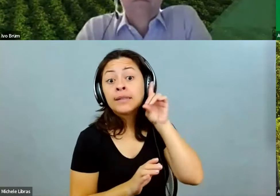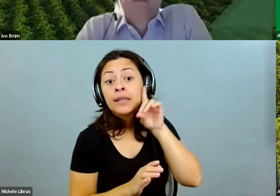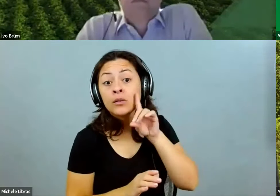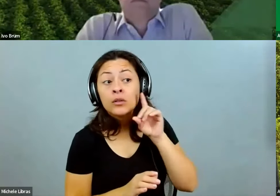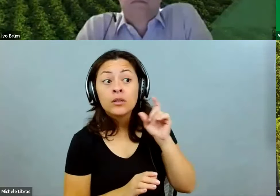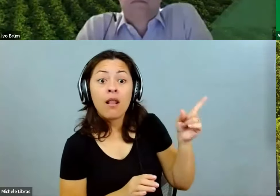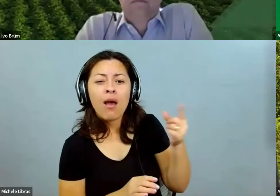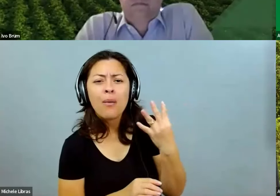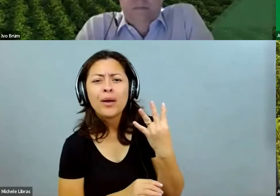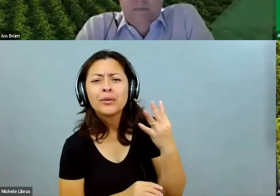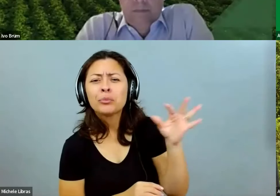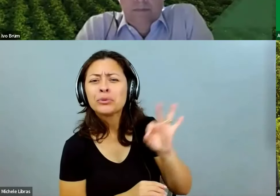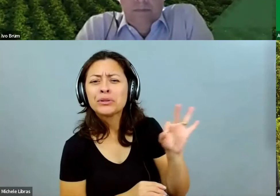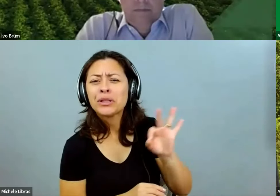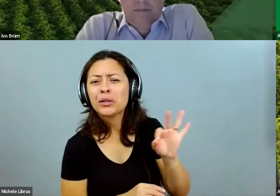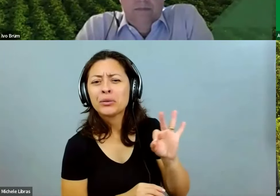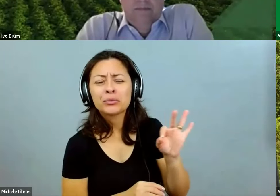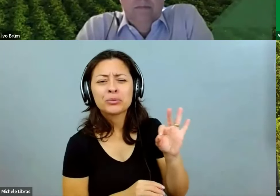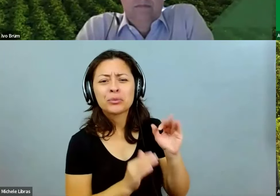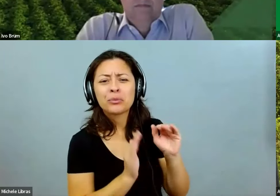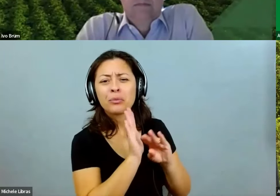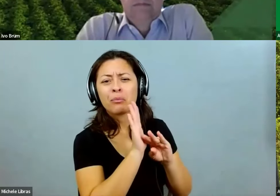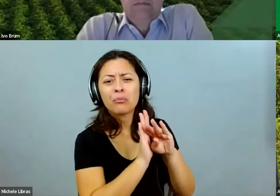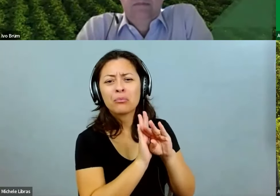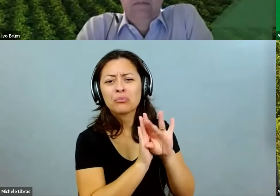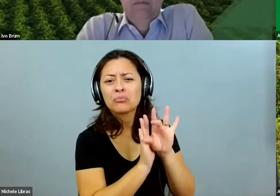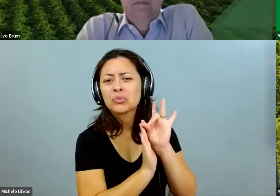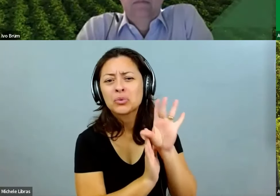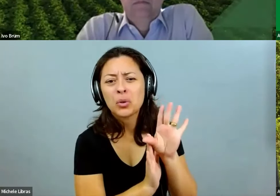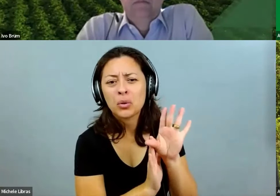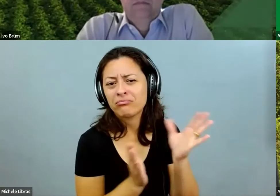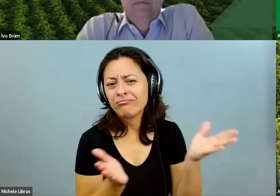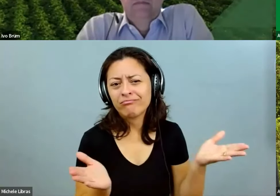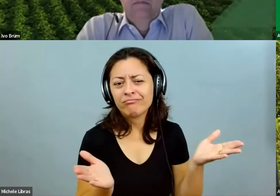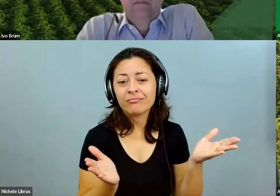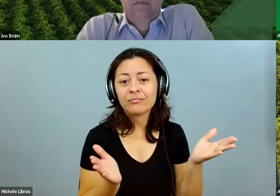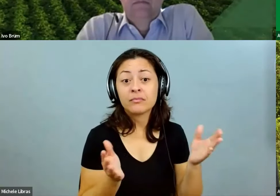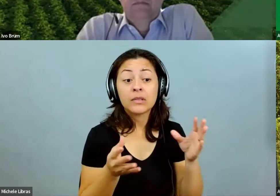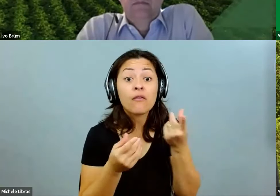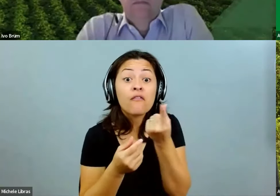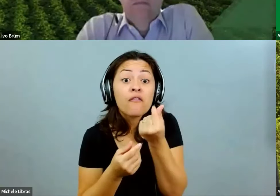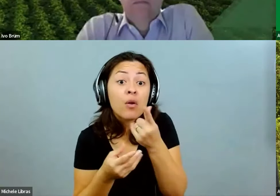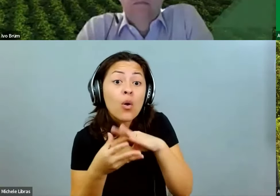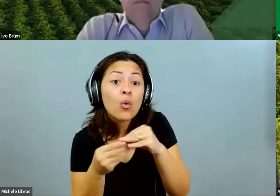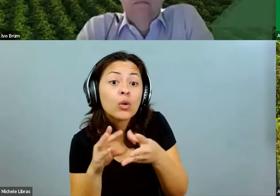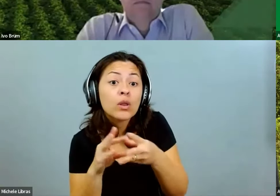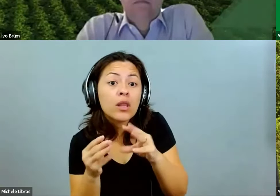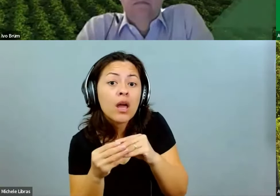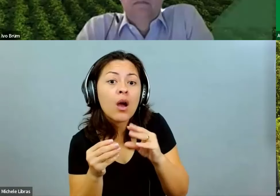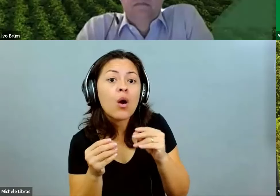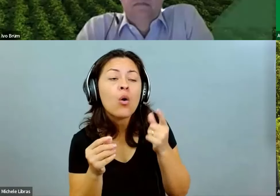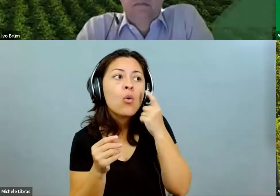um aumento de 4% sendo uma base muito baixa né então o preço do algodão não tá motivando o aumento de área nos Estados